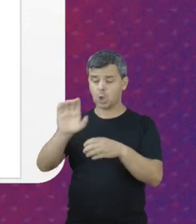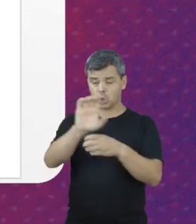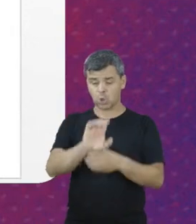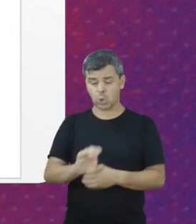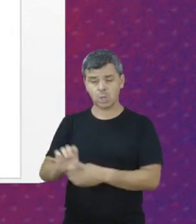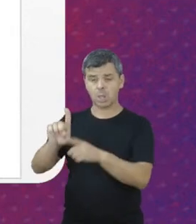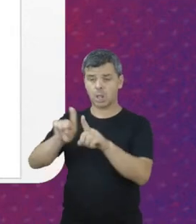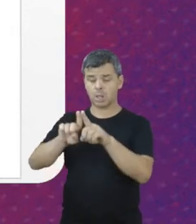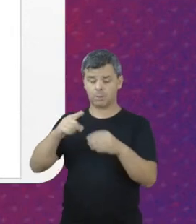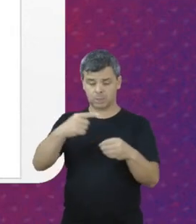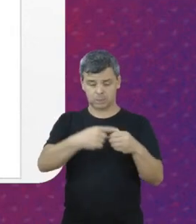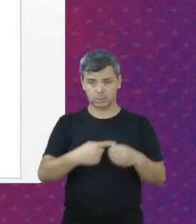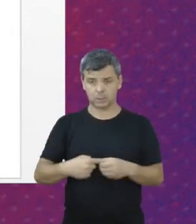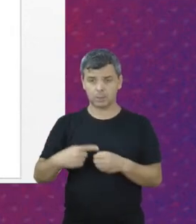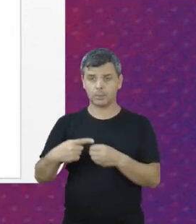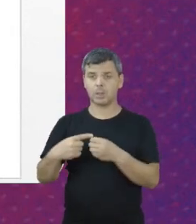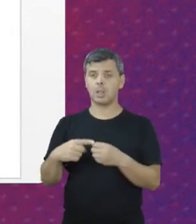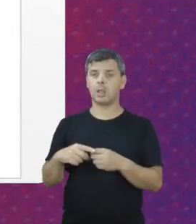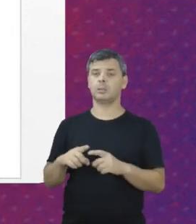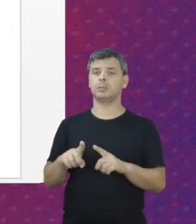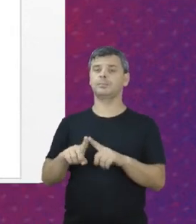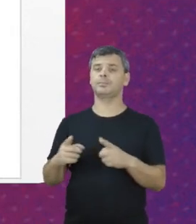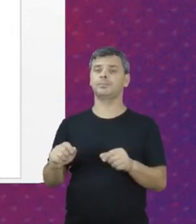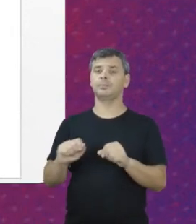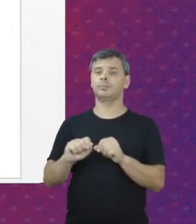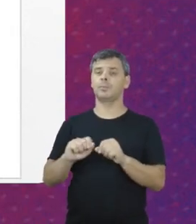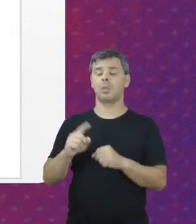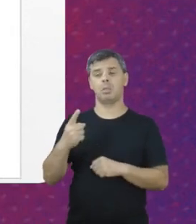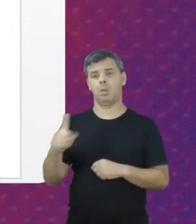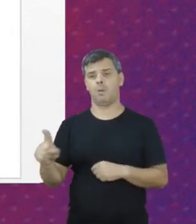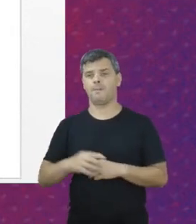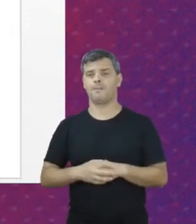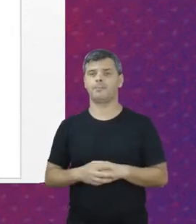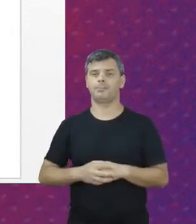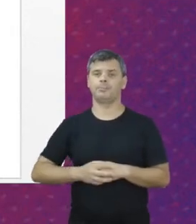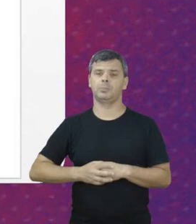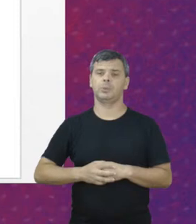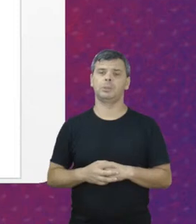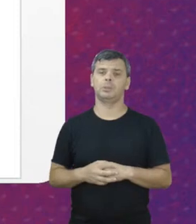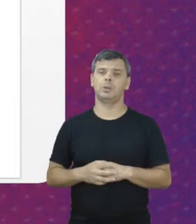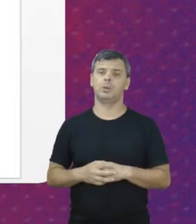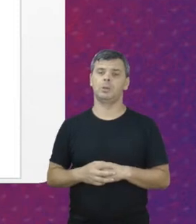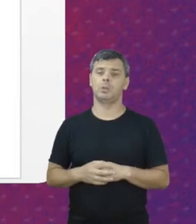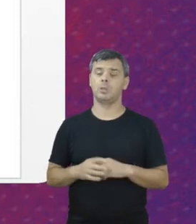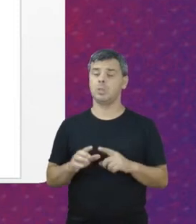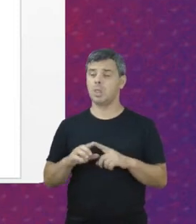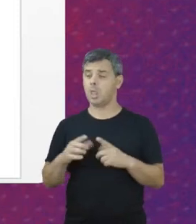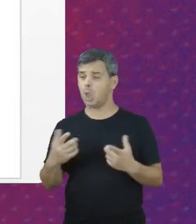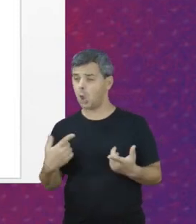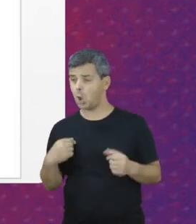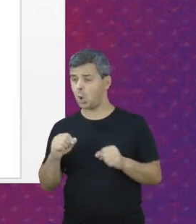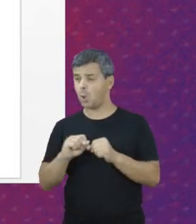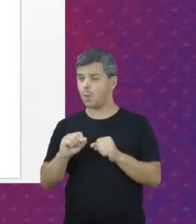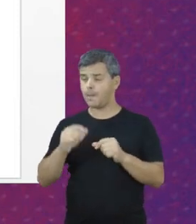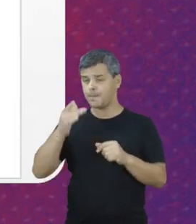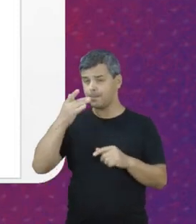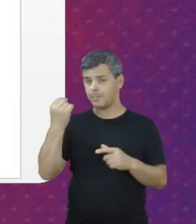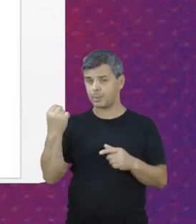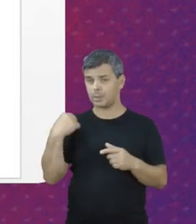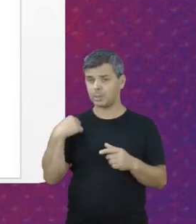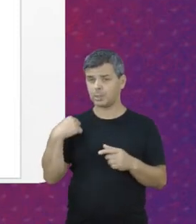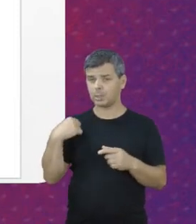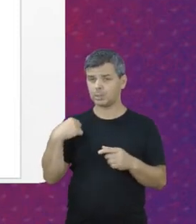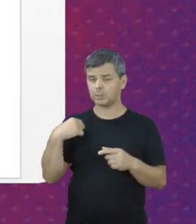ter delegacia especializada, né, ou não, ou CISPs também, que são